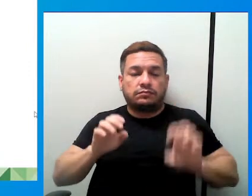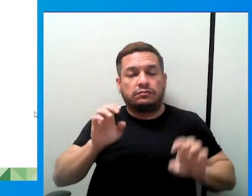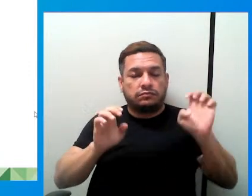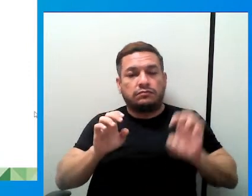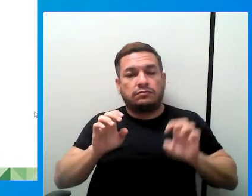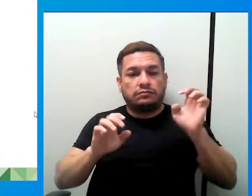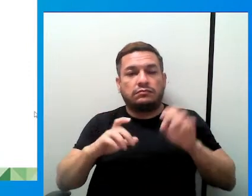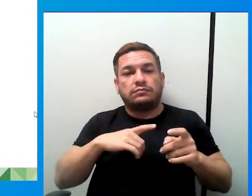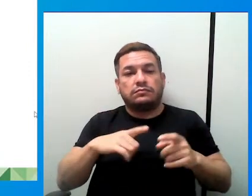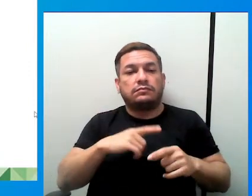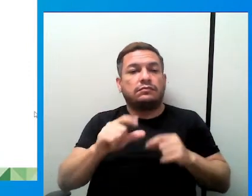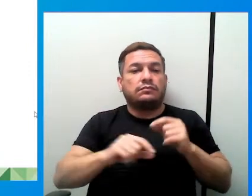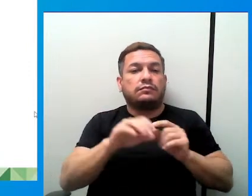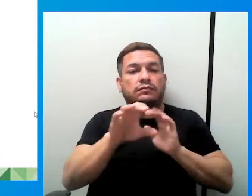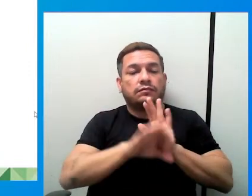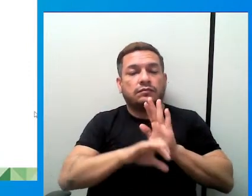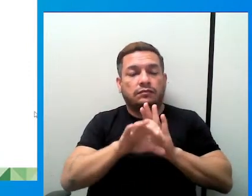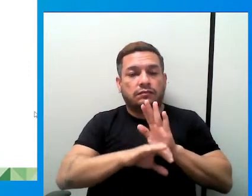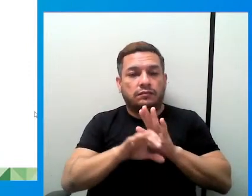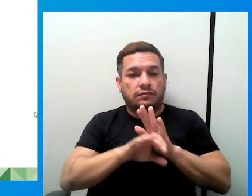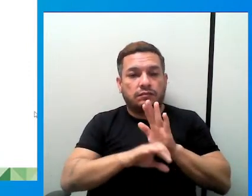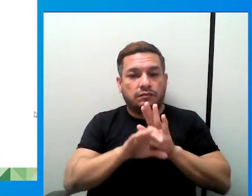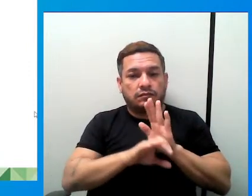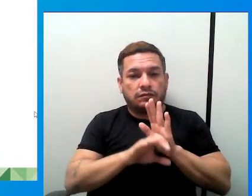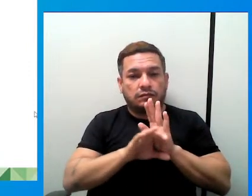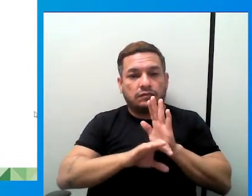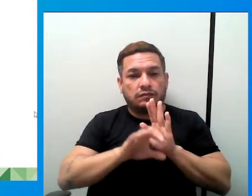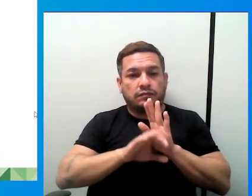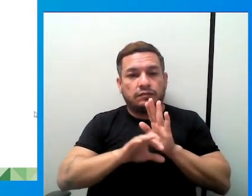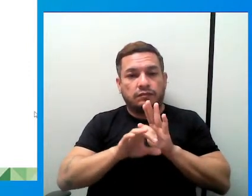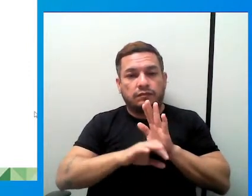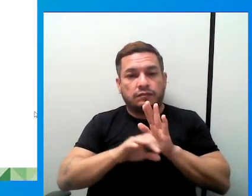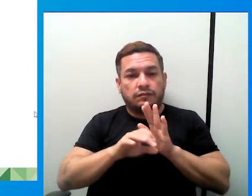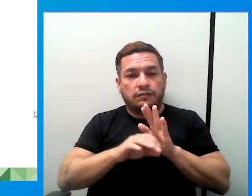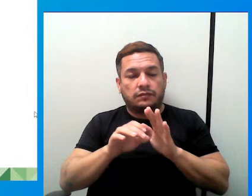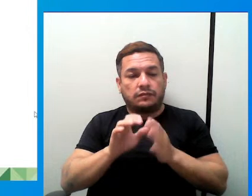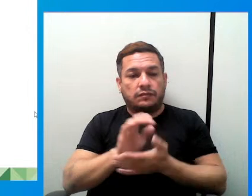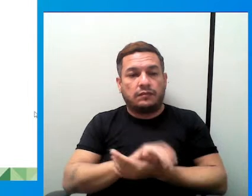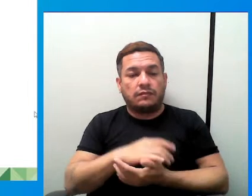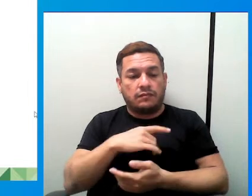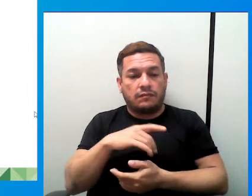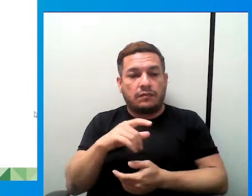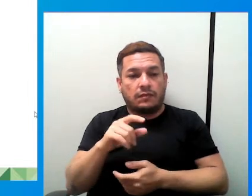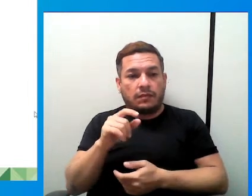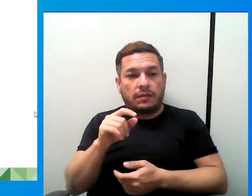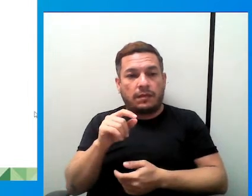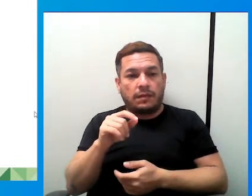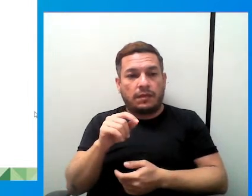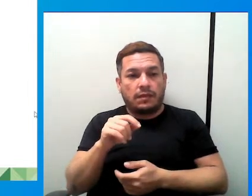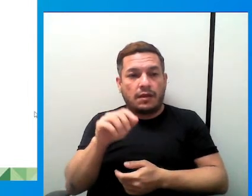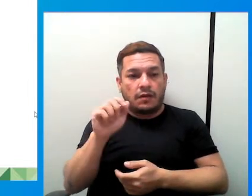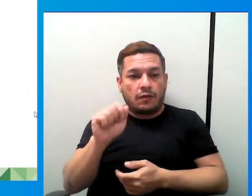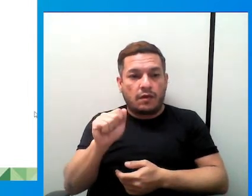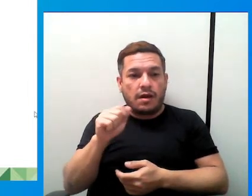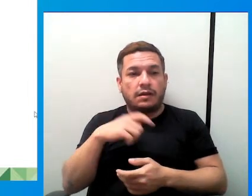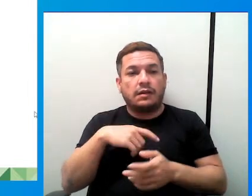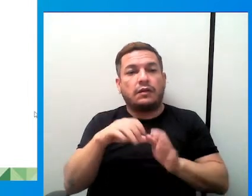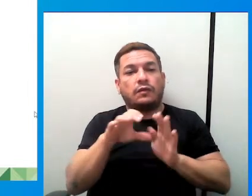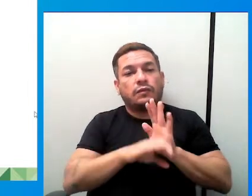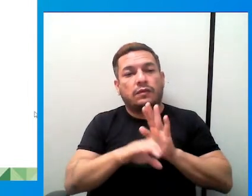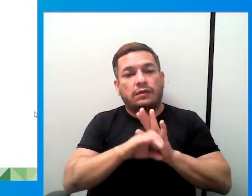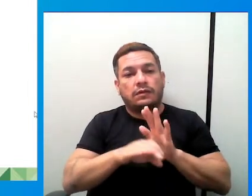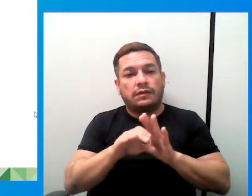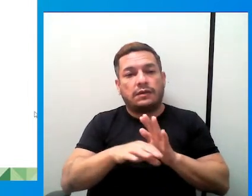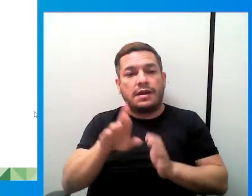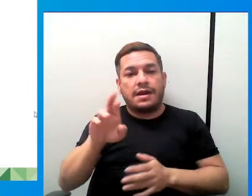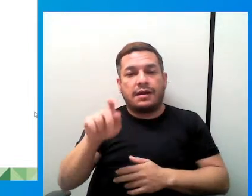curriculares não específicos de extensão. E aí nós temos o que a gente chama de plano A, que são os componentes curriculares regulares.